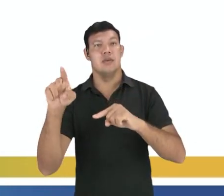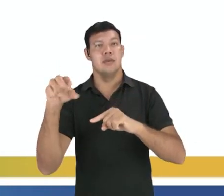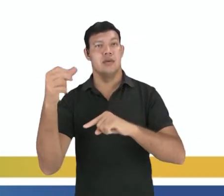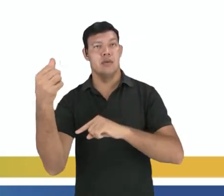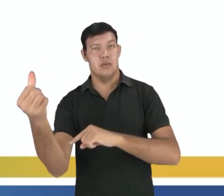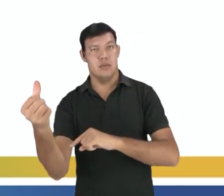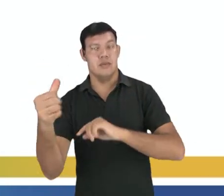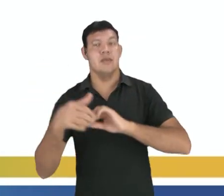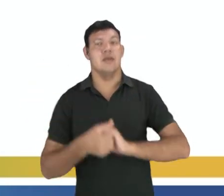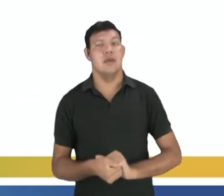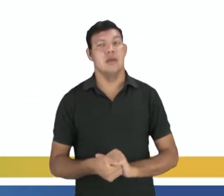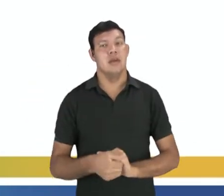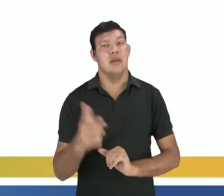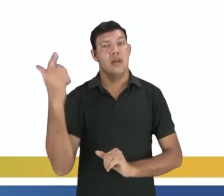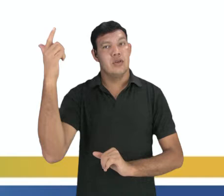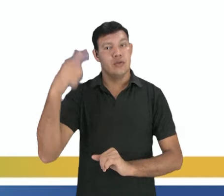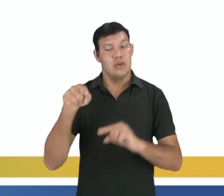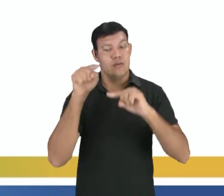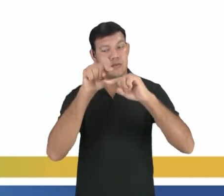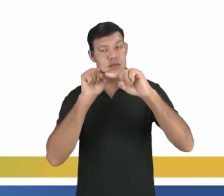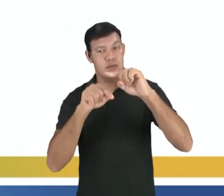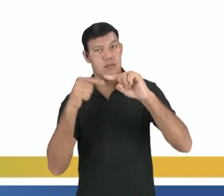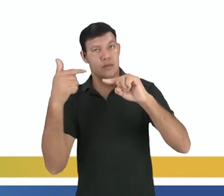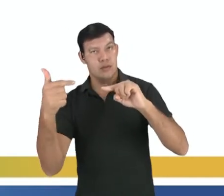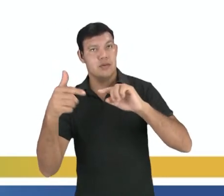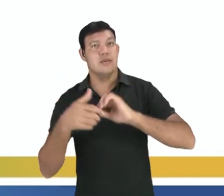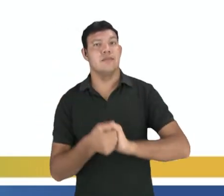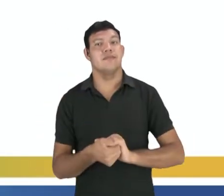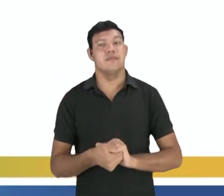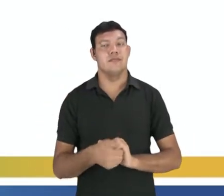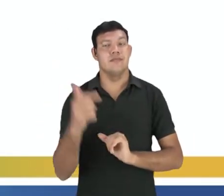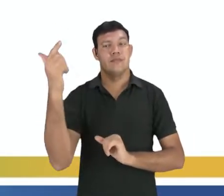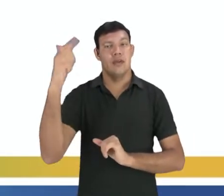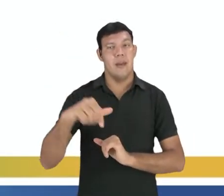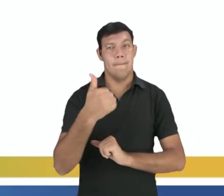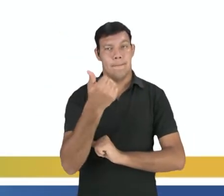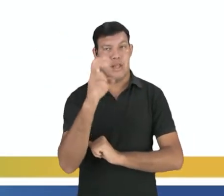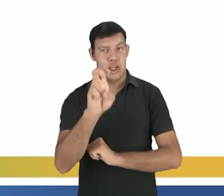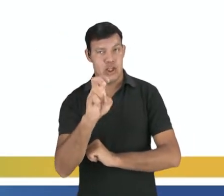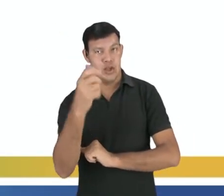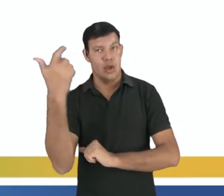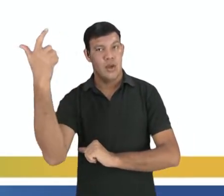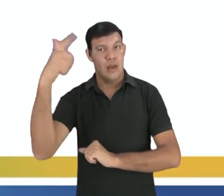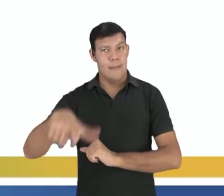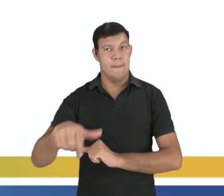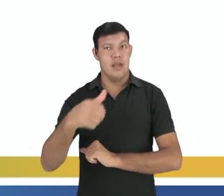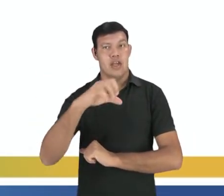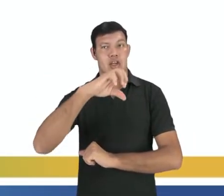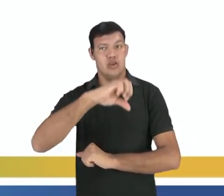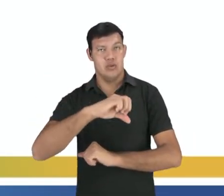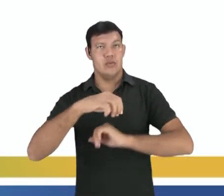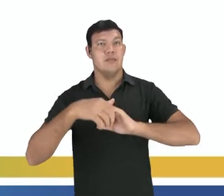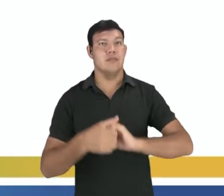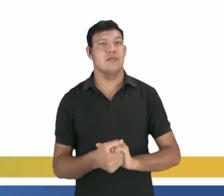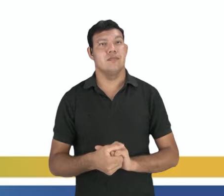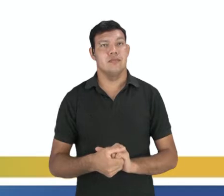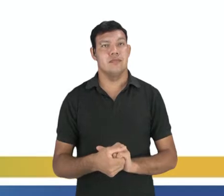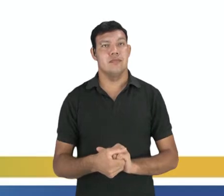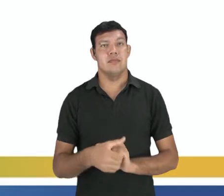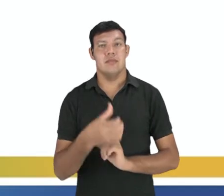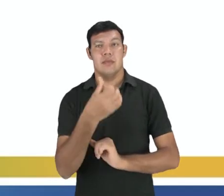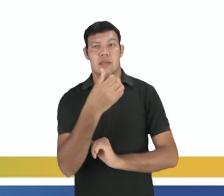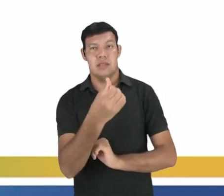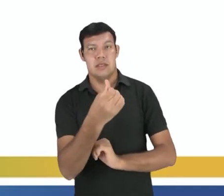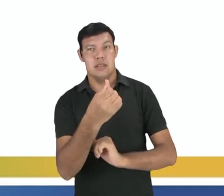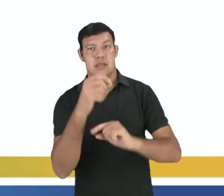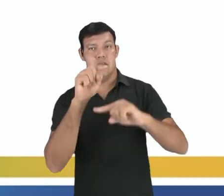por 2, porque o 6 aqui ainda divide por 2. Ó. Repete o 15, repete o 9. 16 dividido por 2 dá